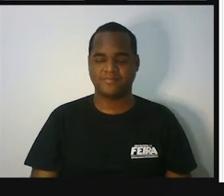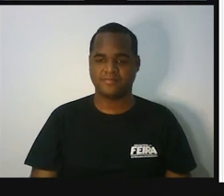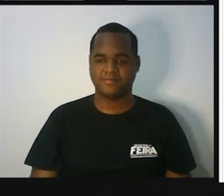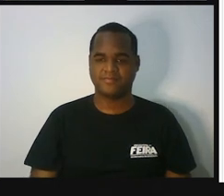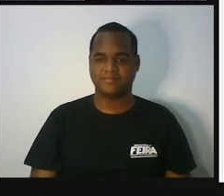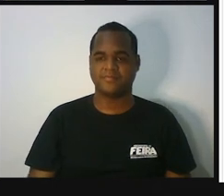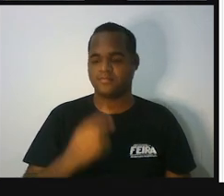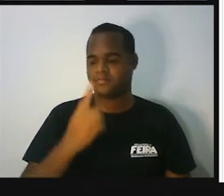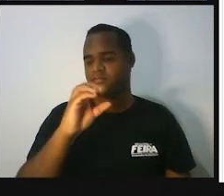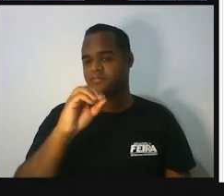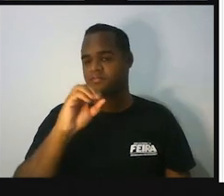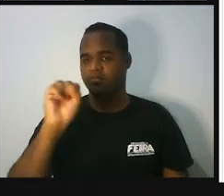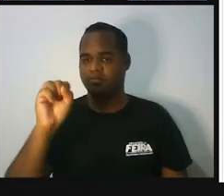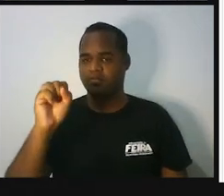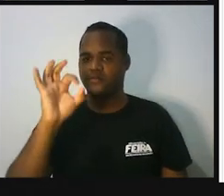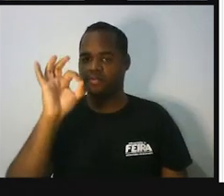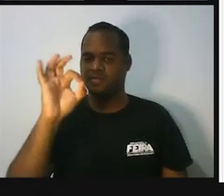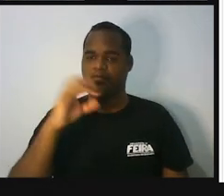108 graus.